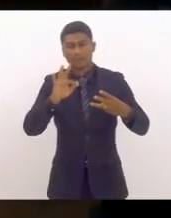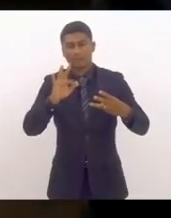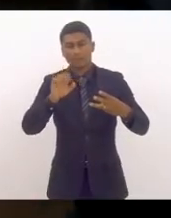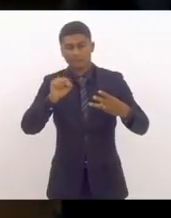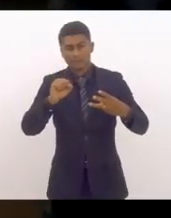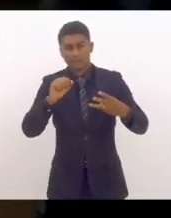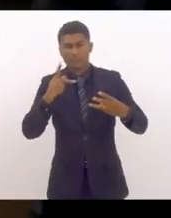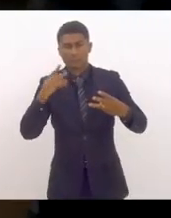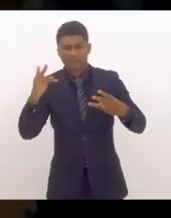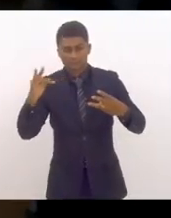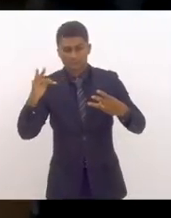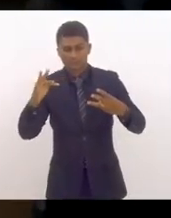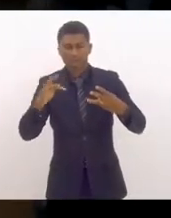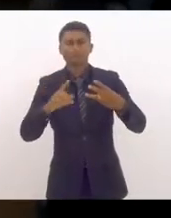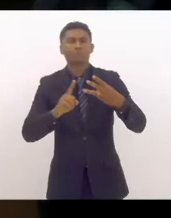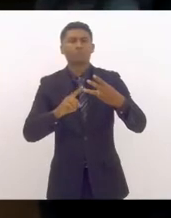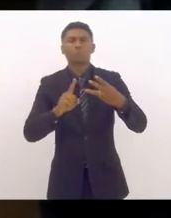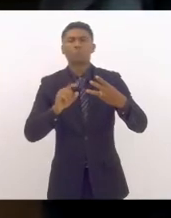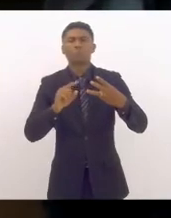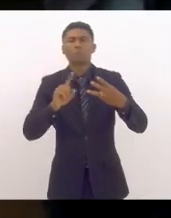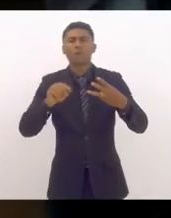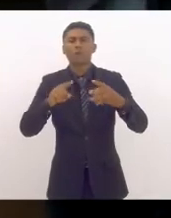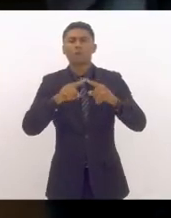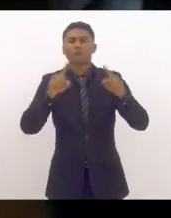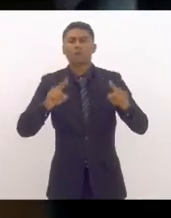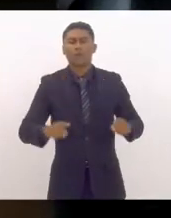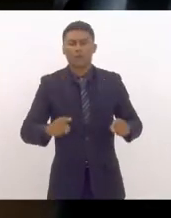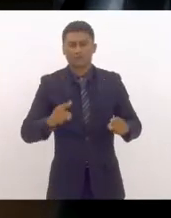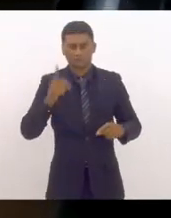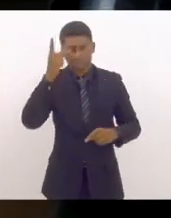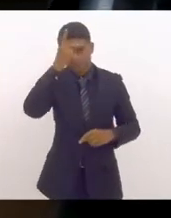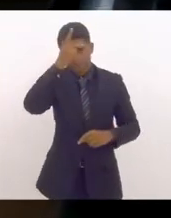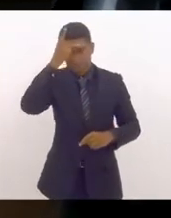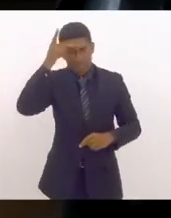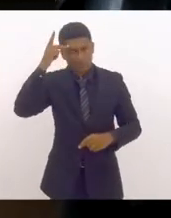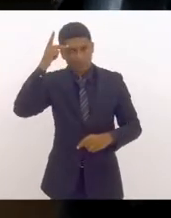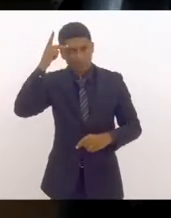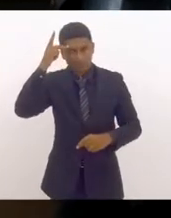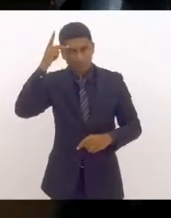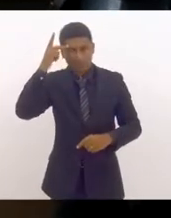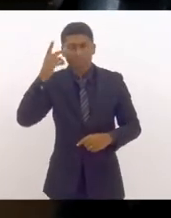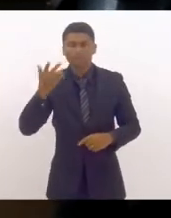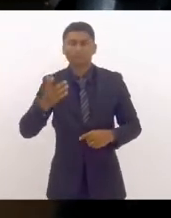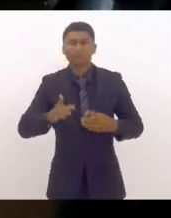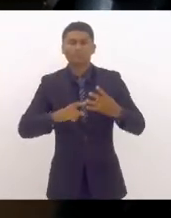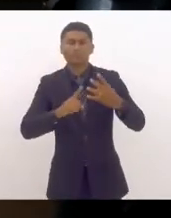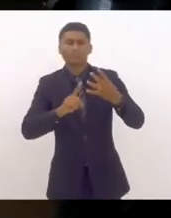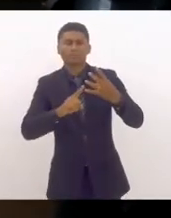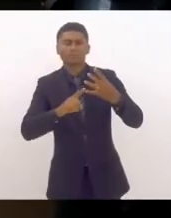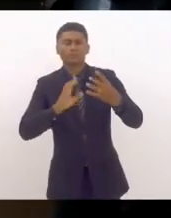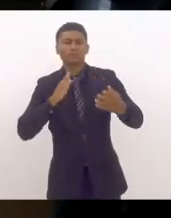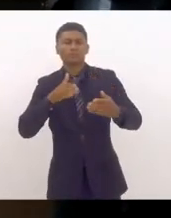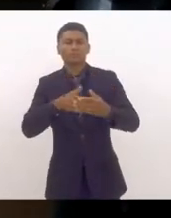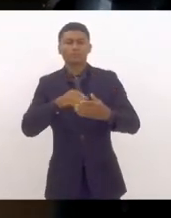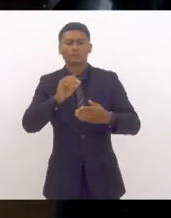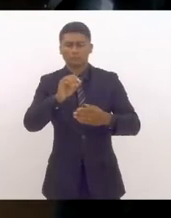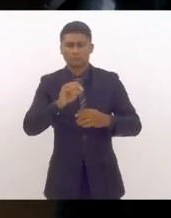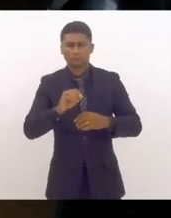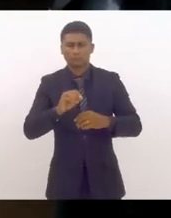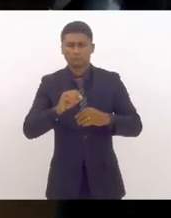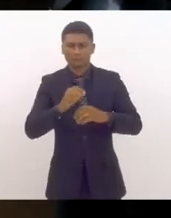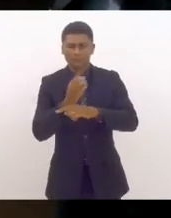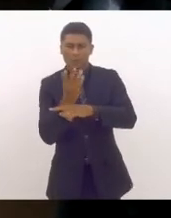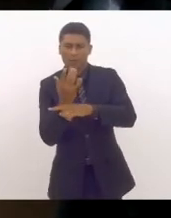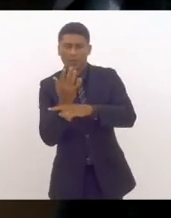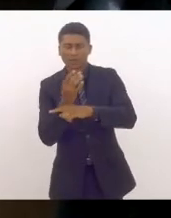pessoa física. Isso quer dizer, estou traduzindo o que quer dizer isso. E o quarto, o último, UERJ AC